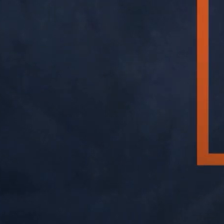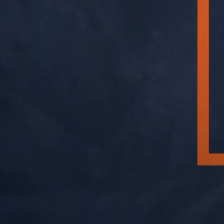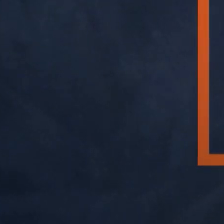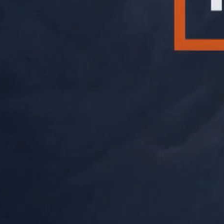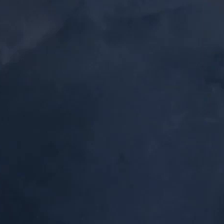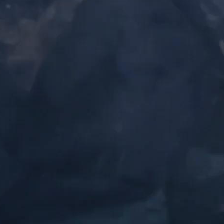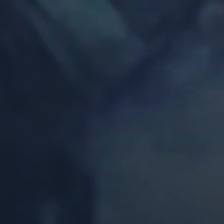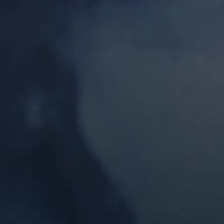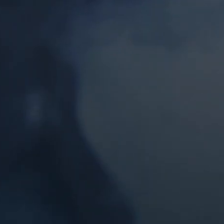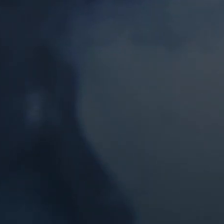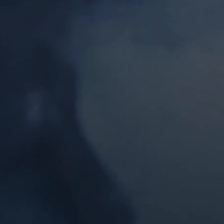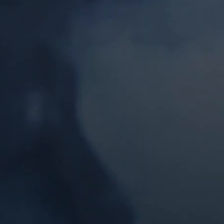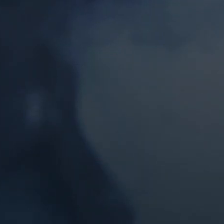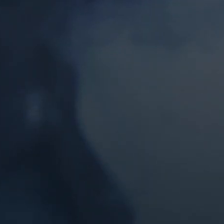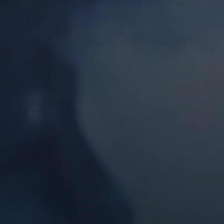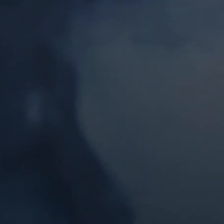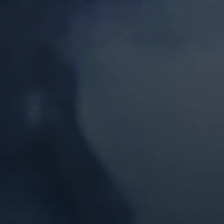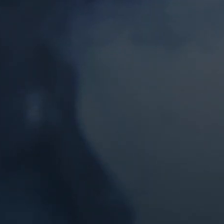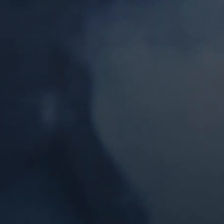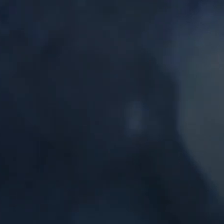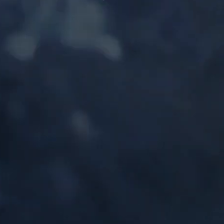a reputação.